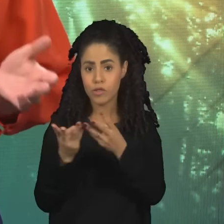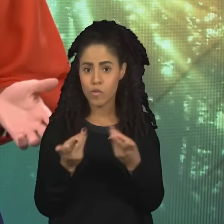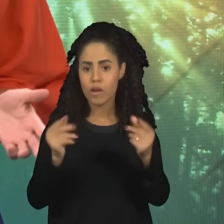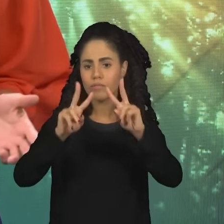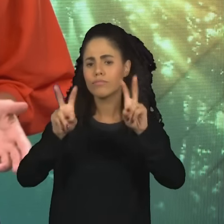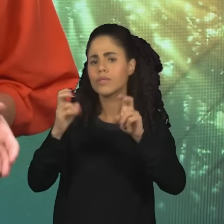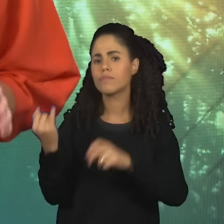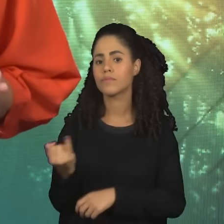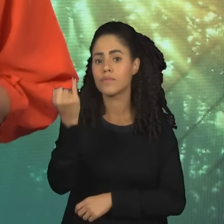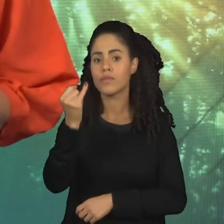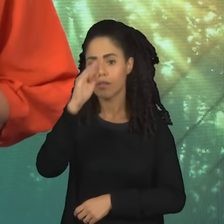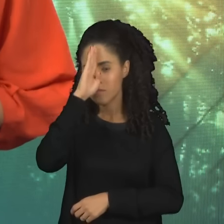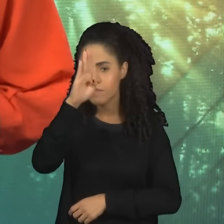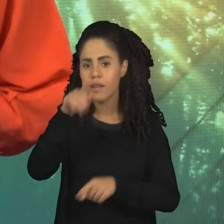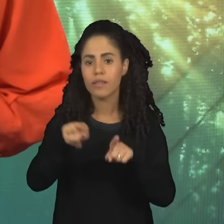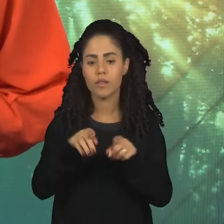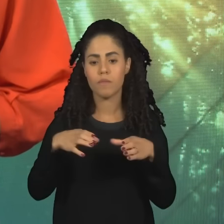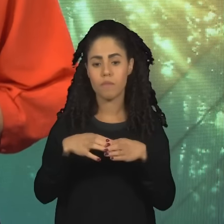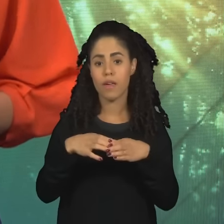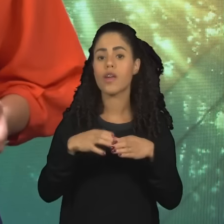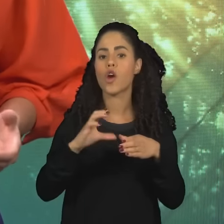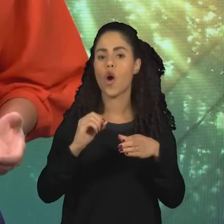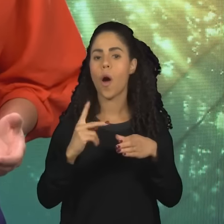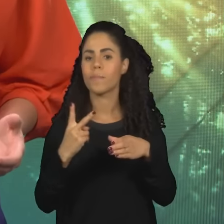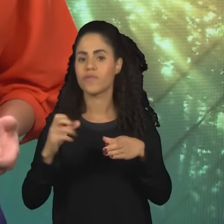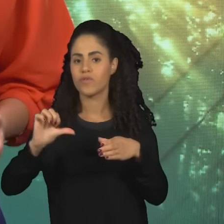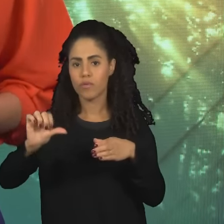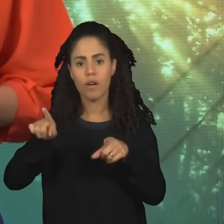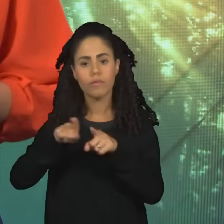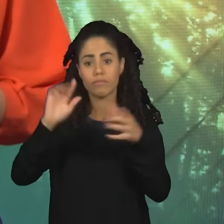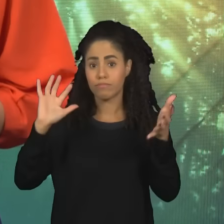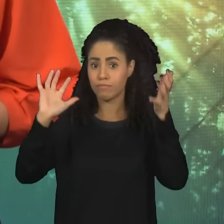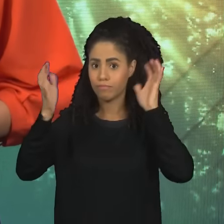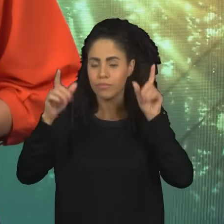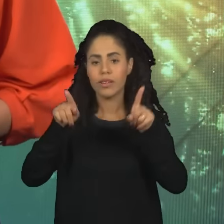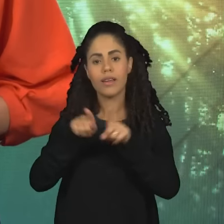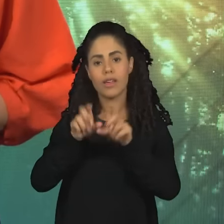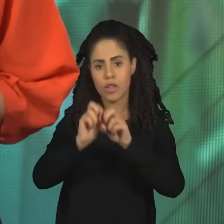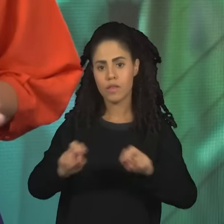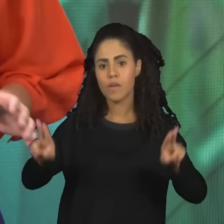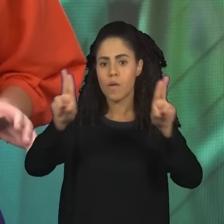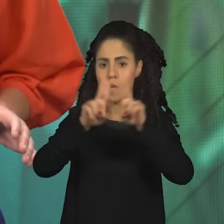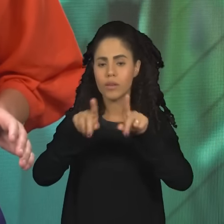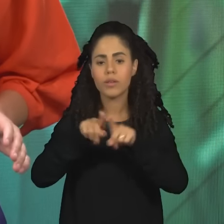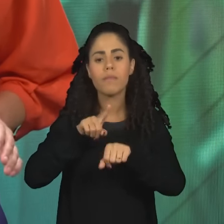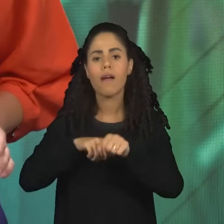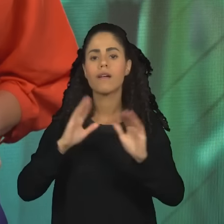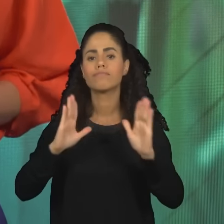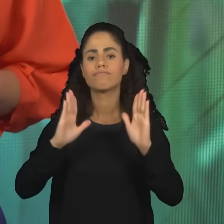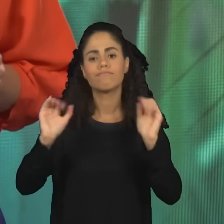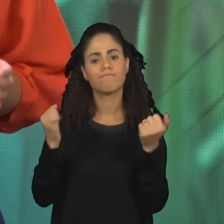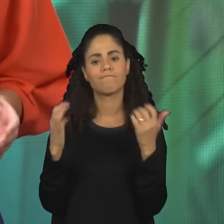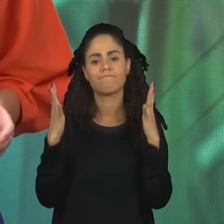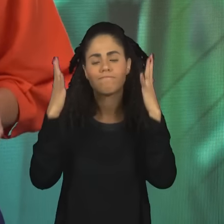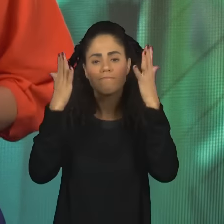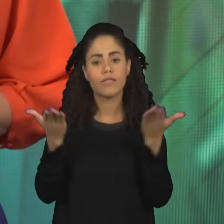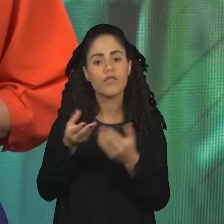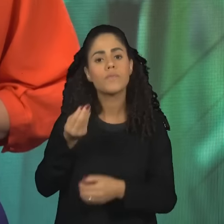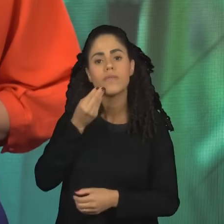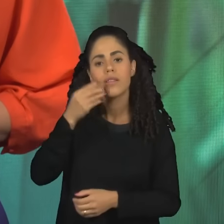os preparativos para a COP29, a Conferência do Clima das Nações Unidas e um momento de celebração e